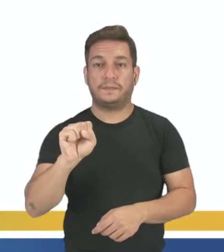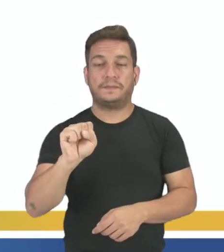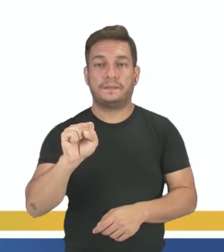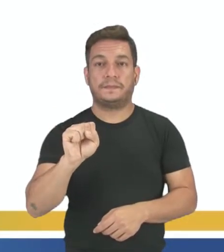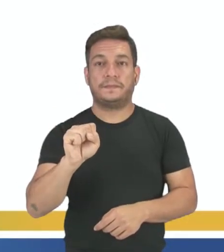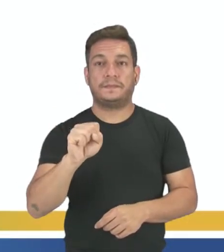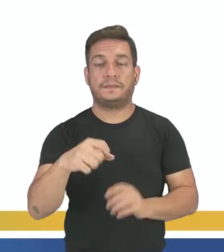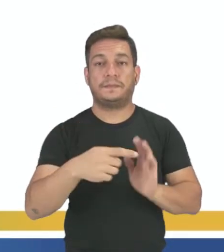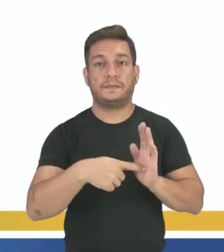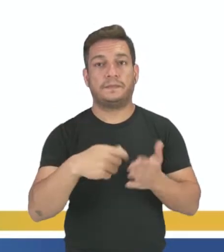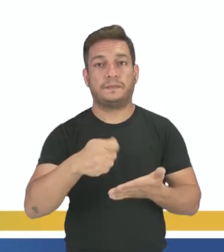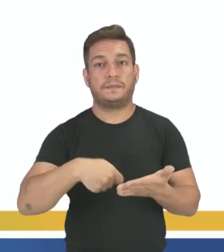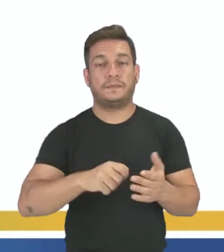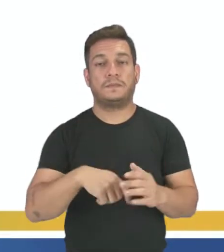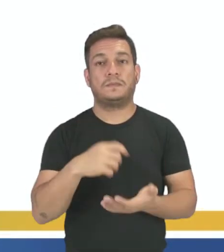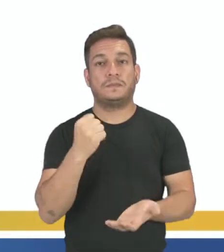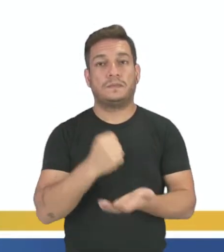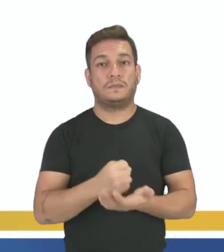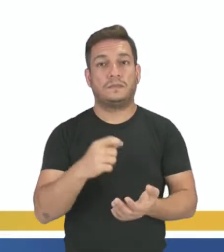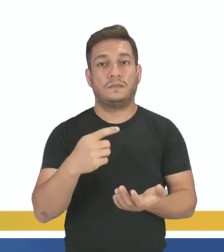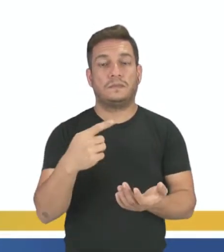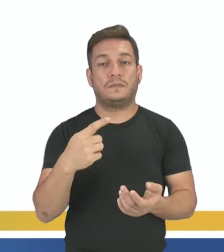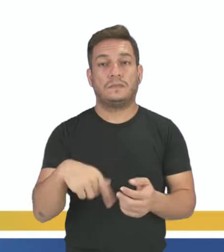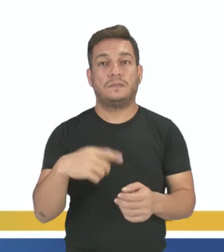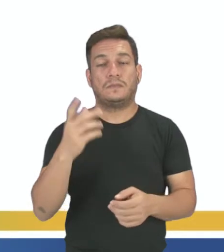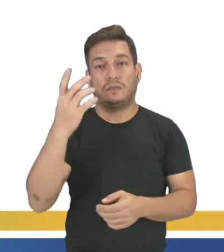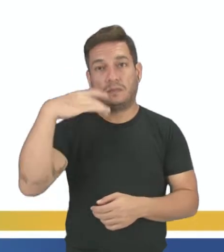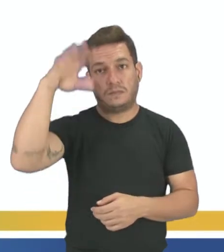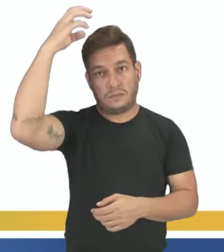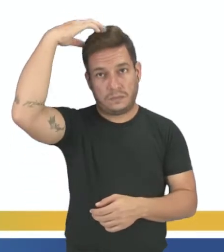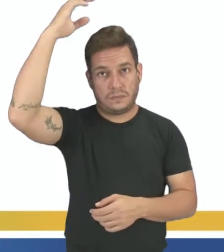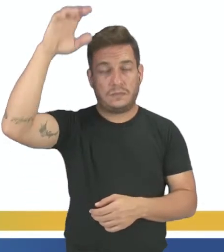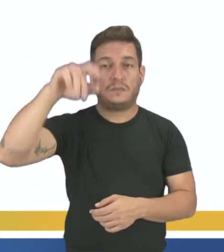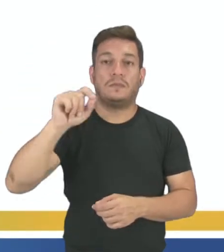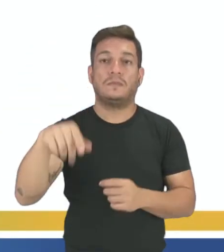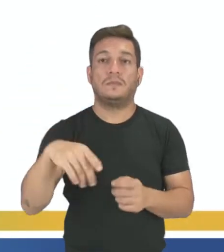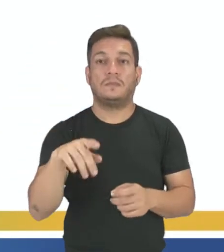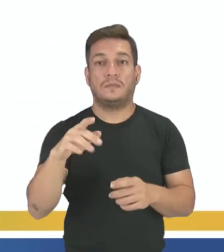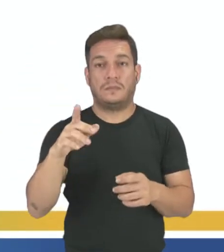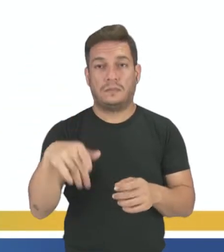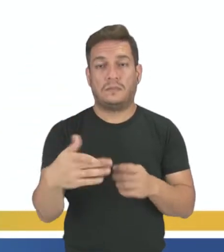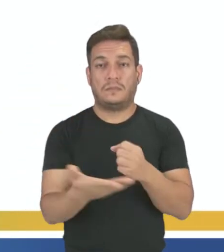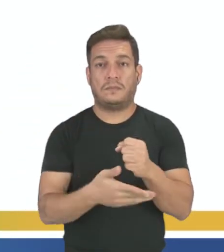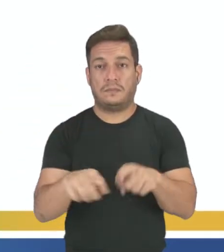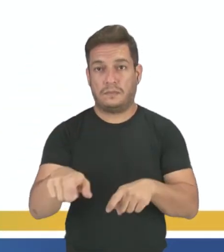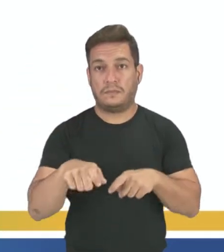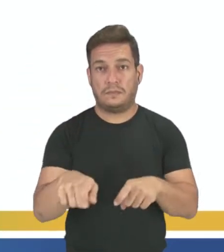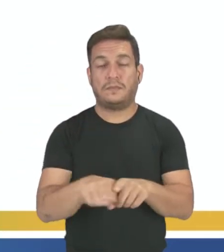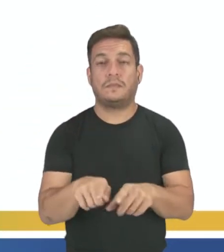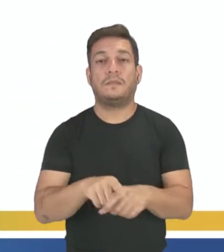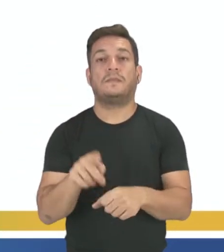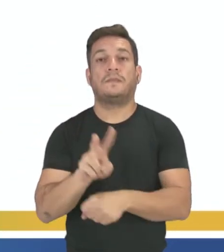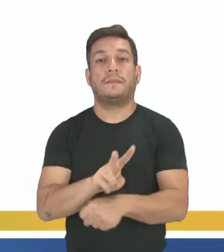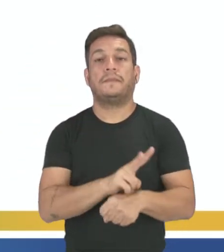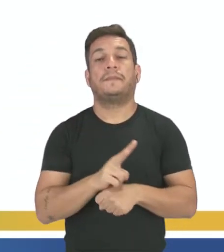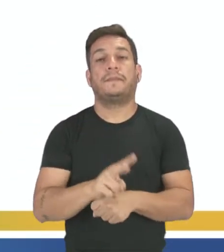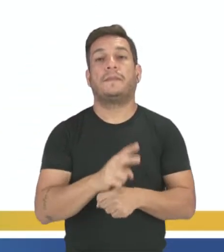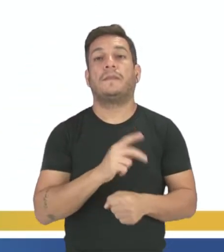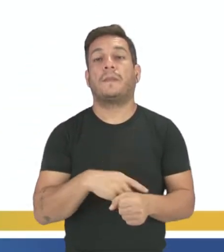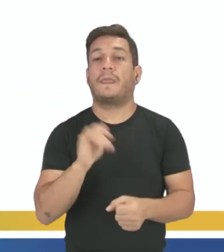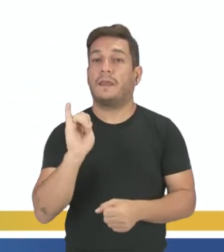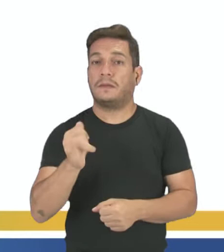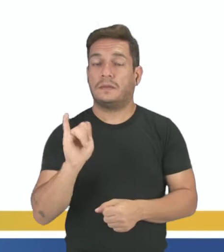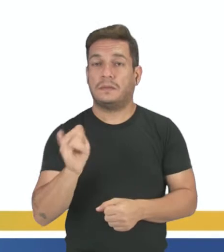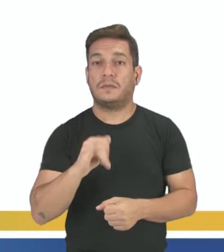Regimento Documento, que reafirmava a autoridade e soberania da coroa sobre a colônia e definiu os encargos e direitos dos